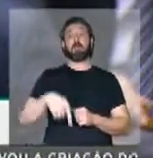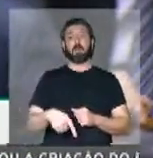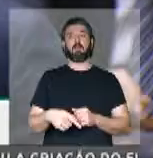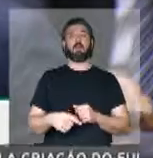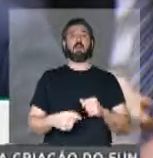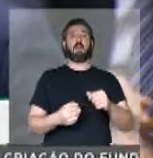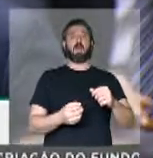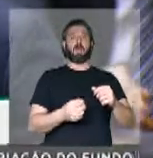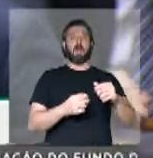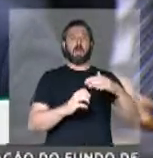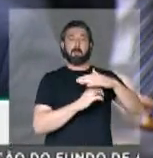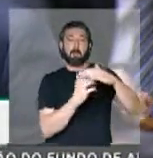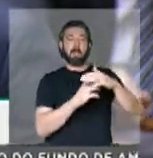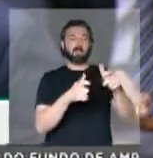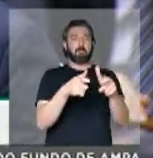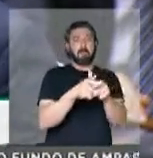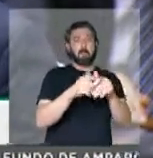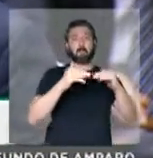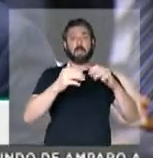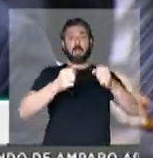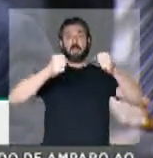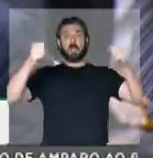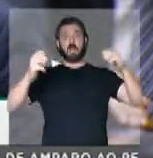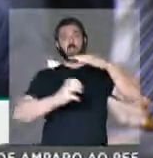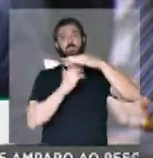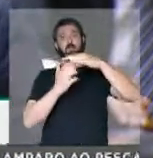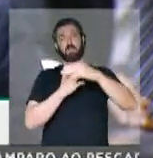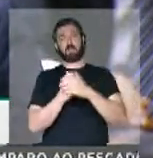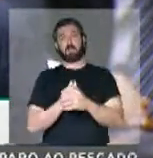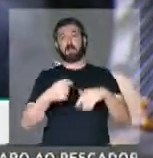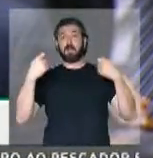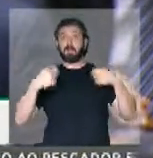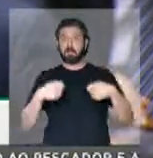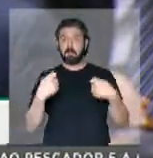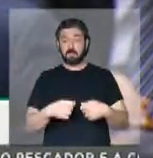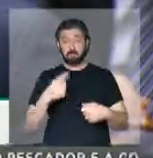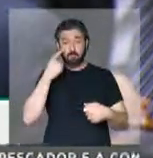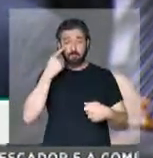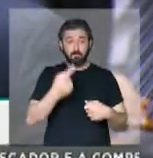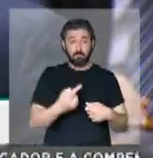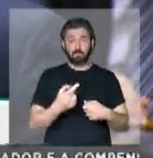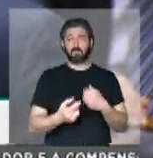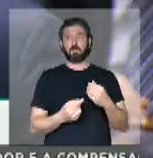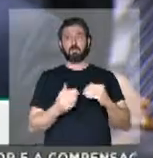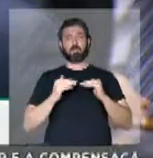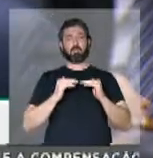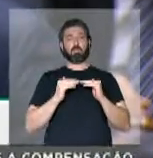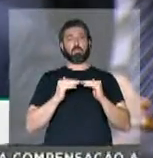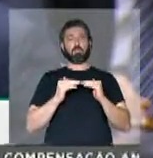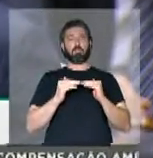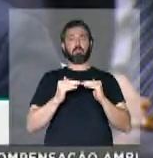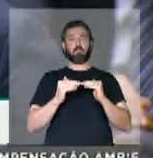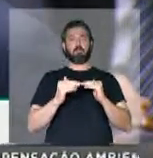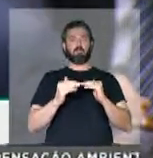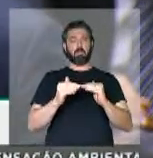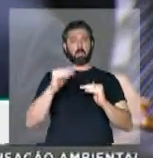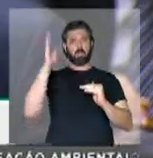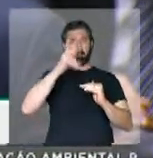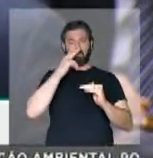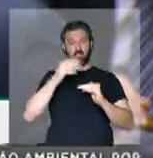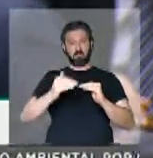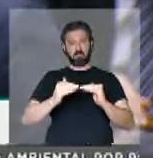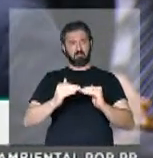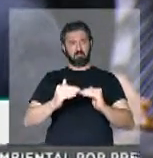o pequeno, é o médio, é o grande empresário, que precisa ver a estagnação desse país